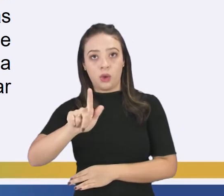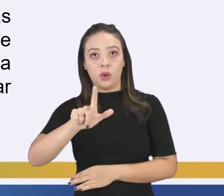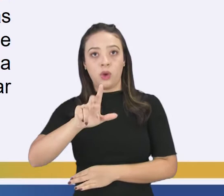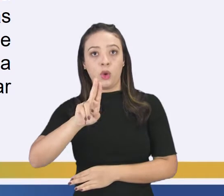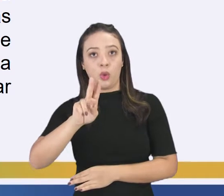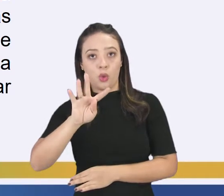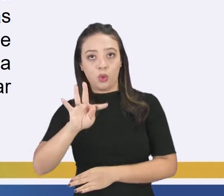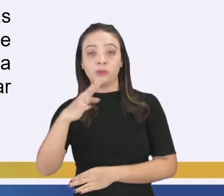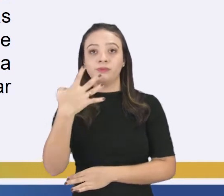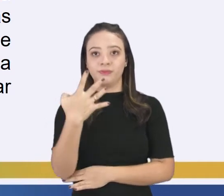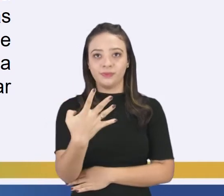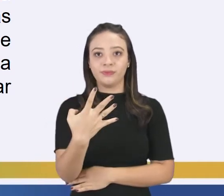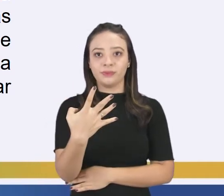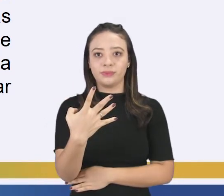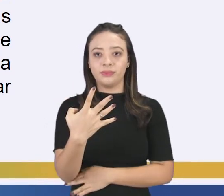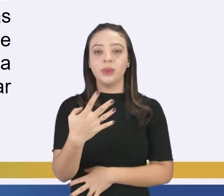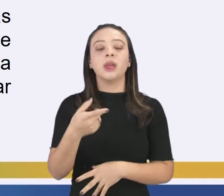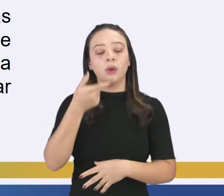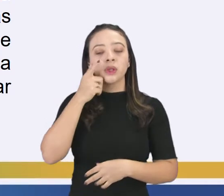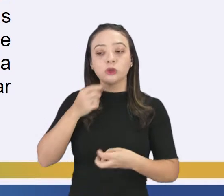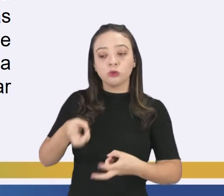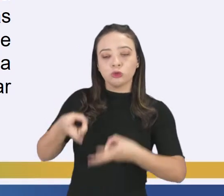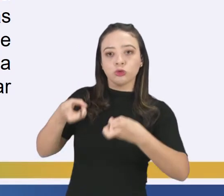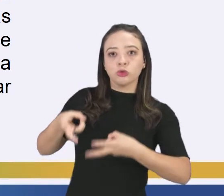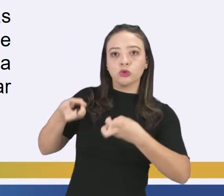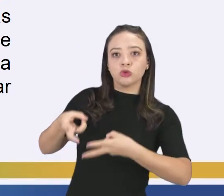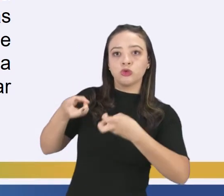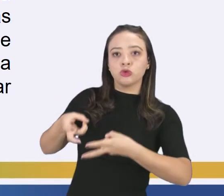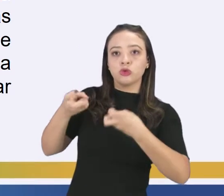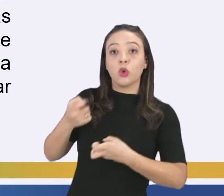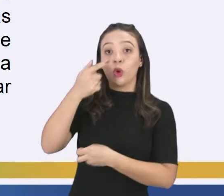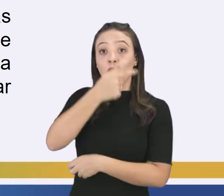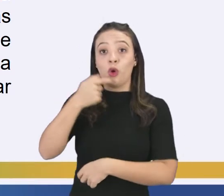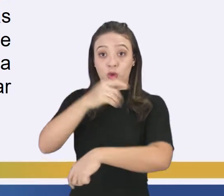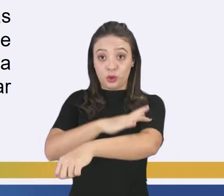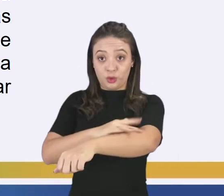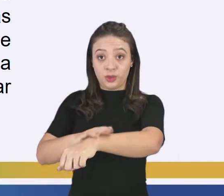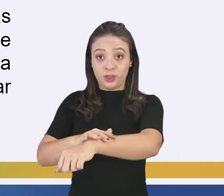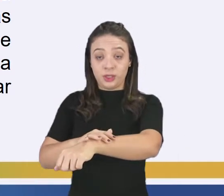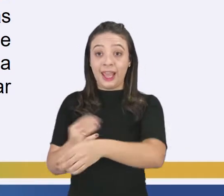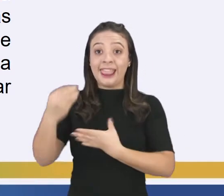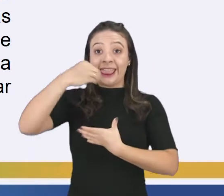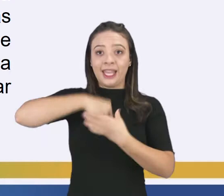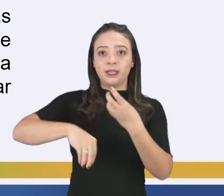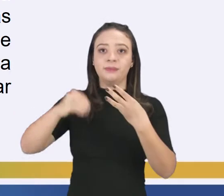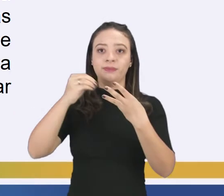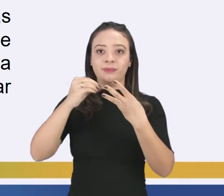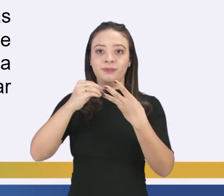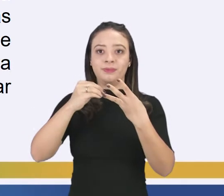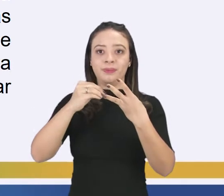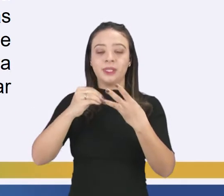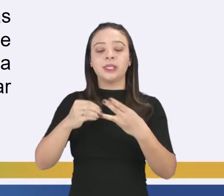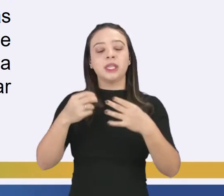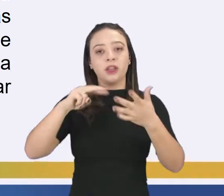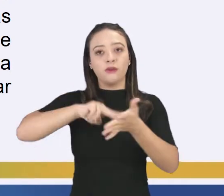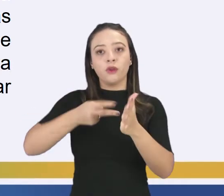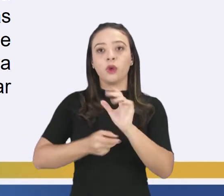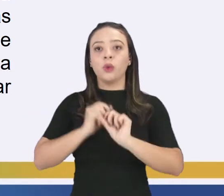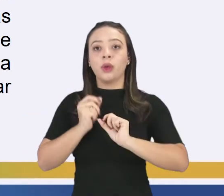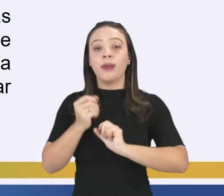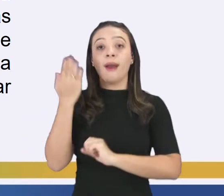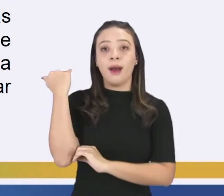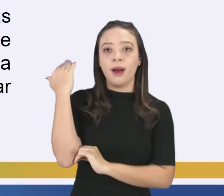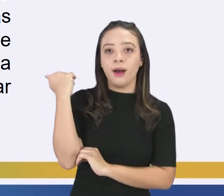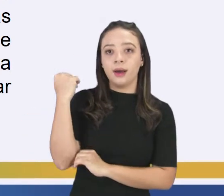puxar a glicose do sangue para dentro das células. Com mais GLUT4, a insulina, que antes funcionava mal, passa a funcionar melhor